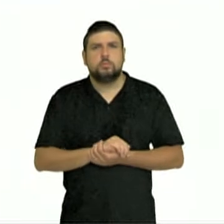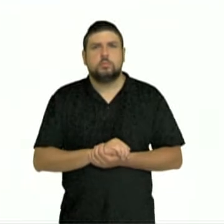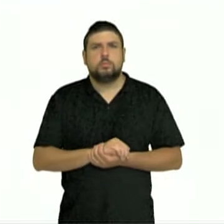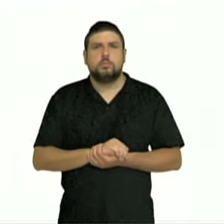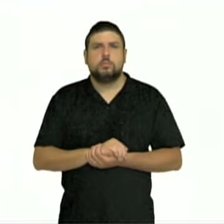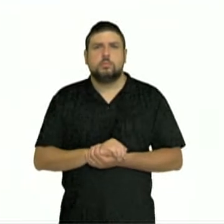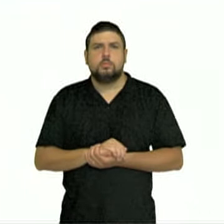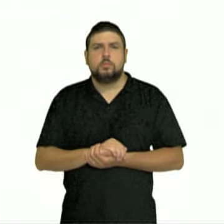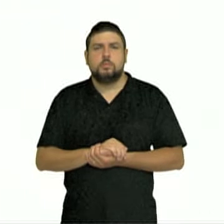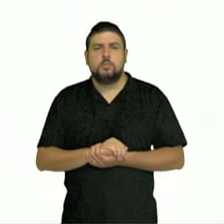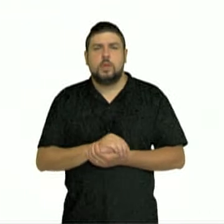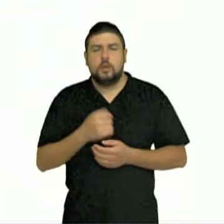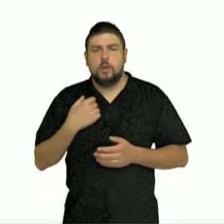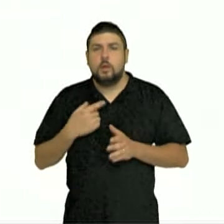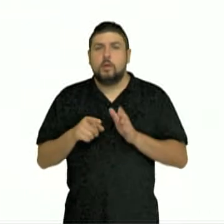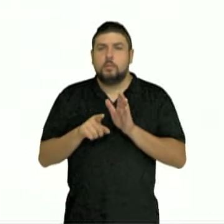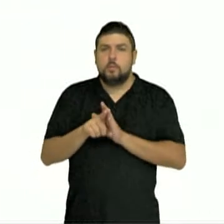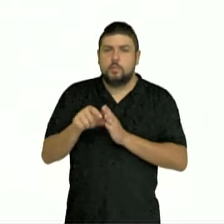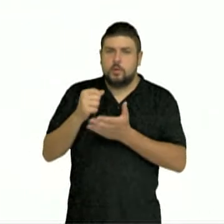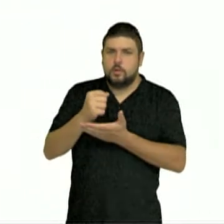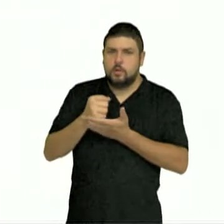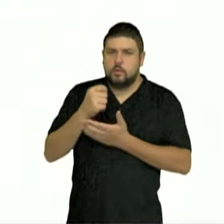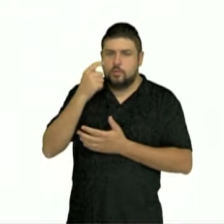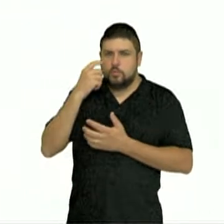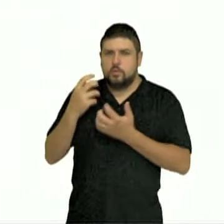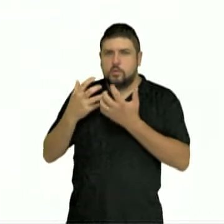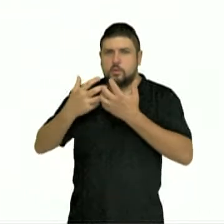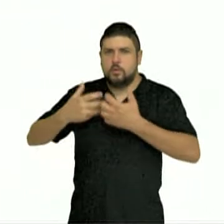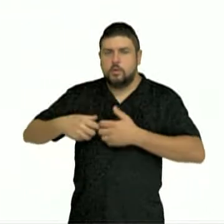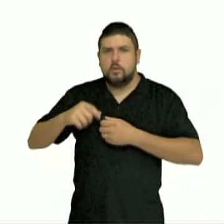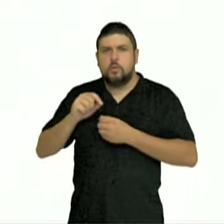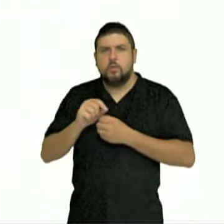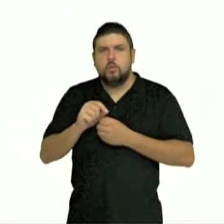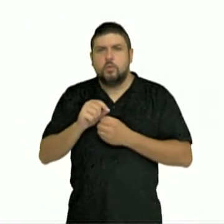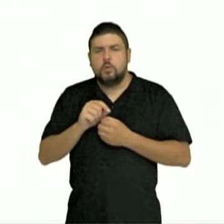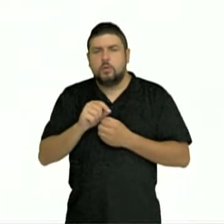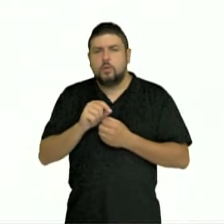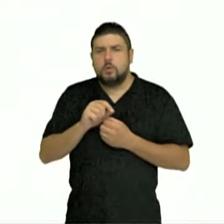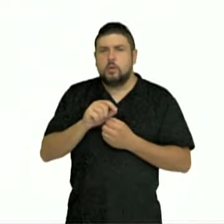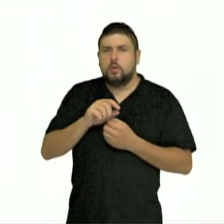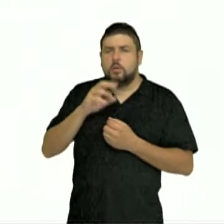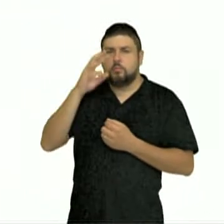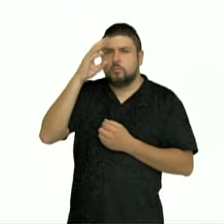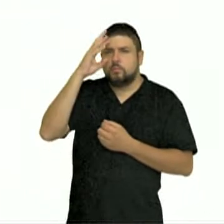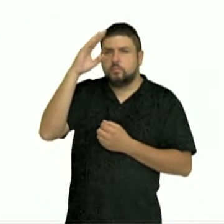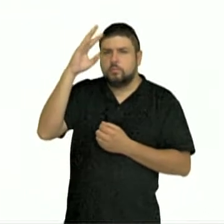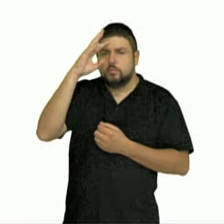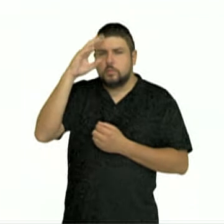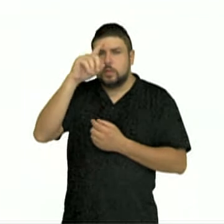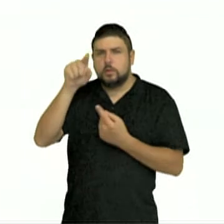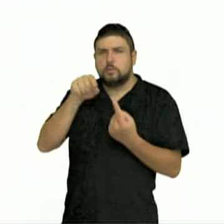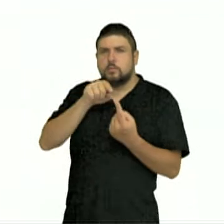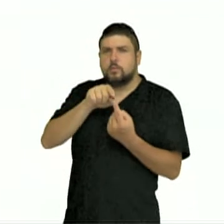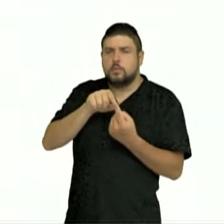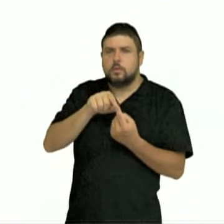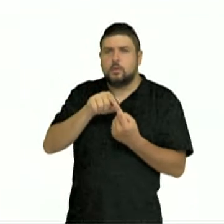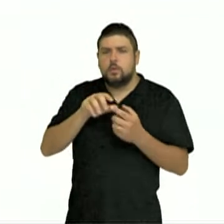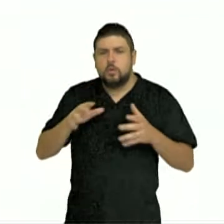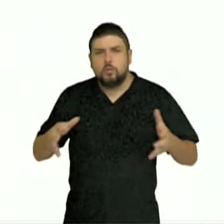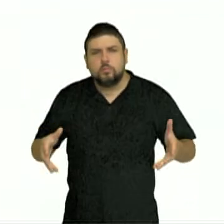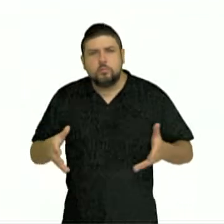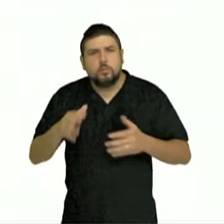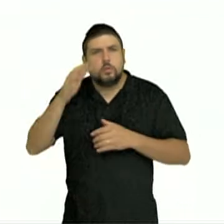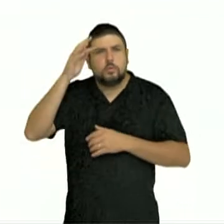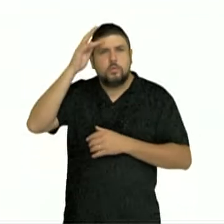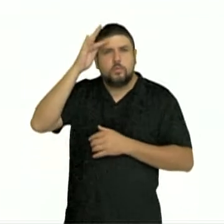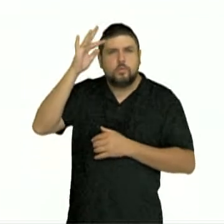Tal pergunta ajuda a refletir sobre as perspectivas que, ao longo da história, motivou filósofos e pensadores